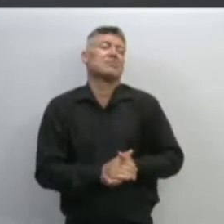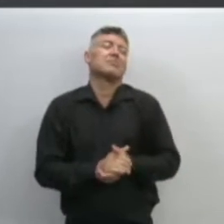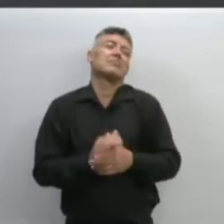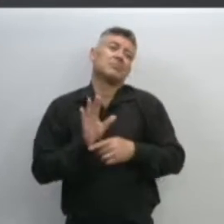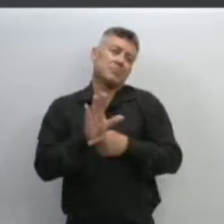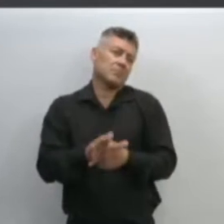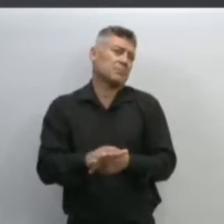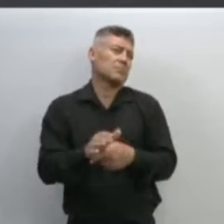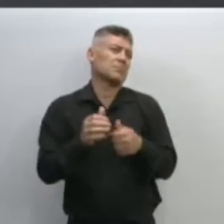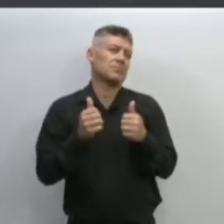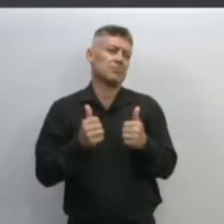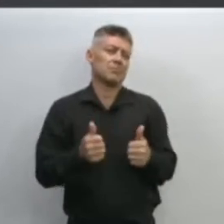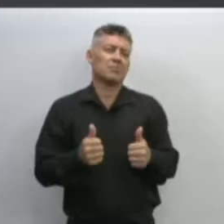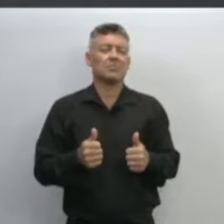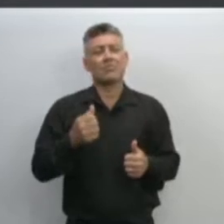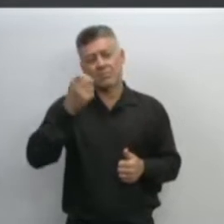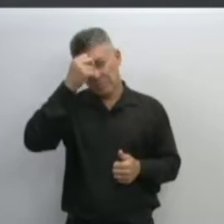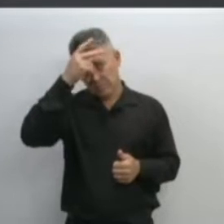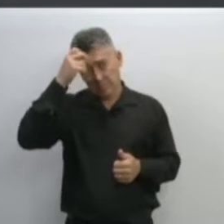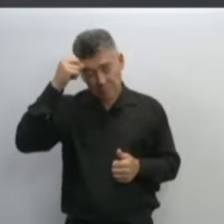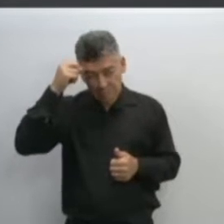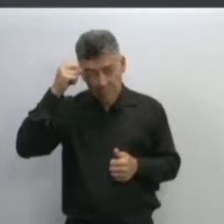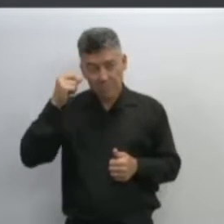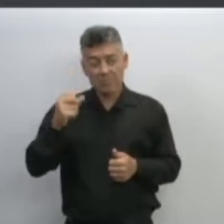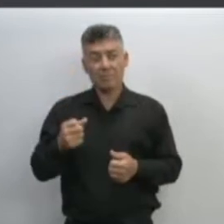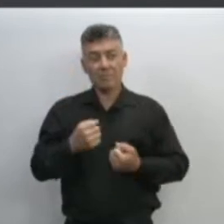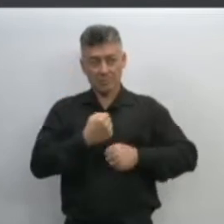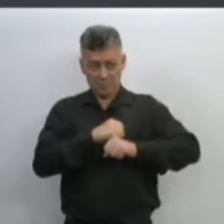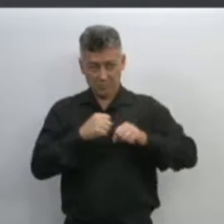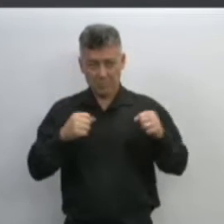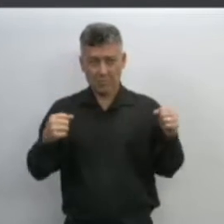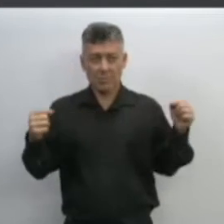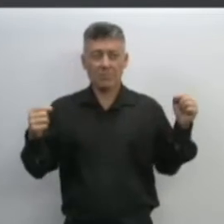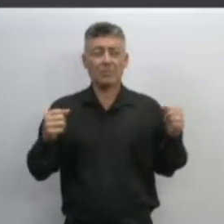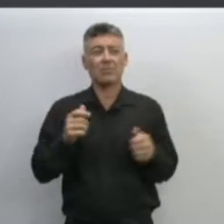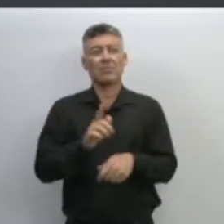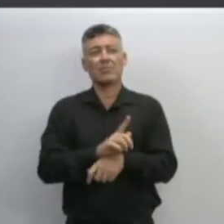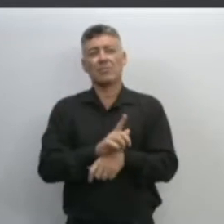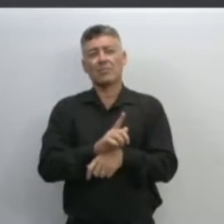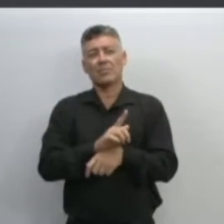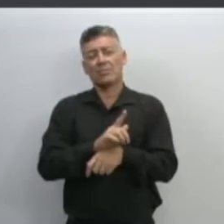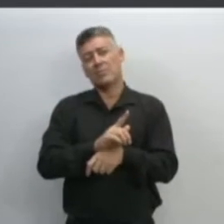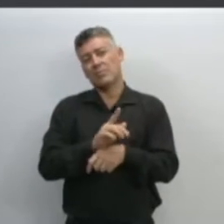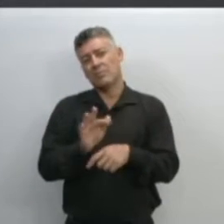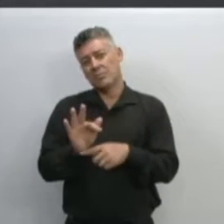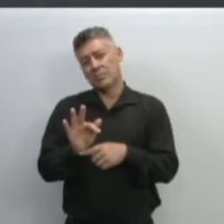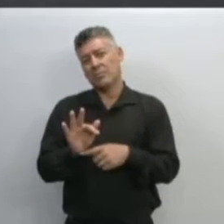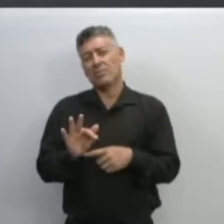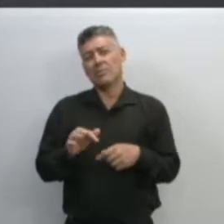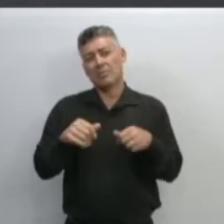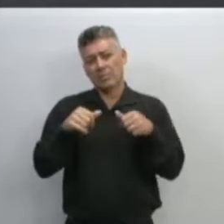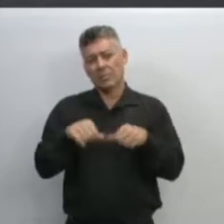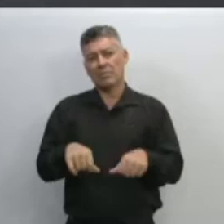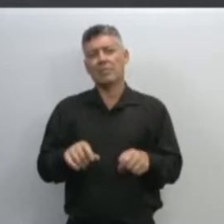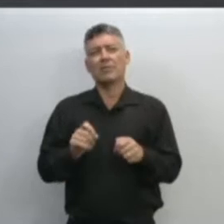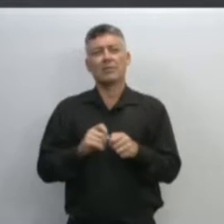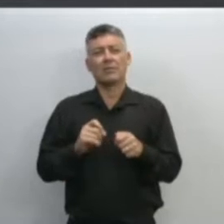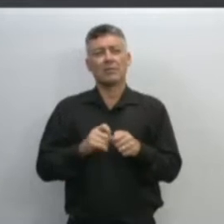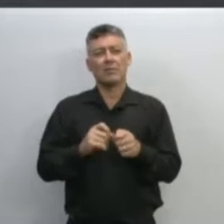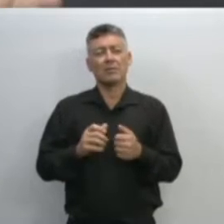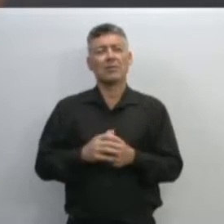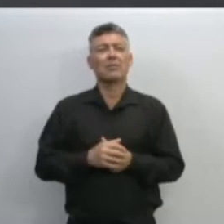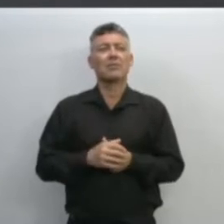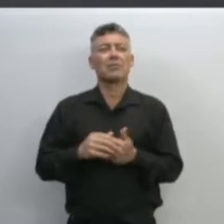colaborar. O prefeito Álvaro já fez uma grande reforma na Praça Gentil Ferreira, está agora aí para fazer uma